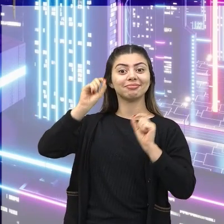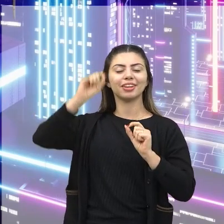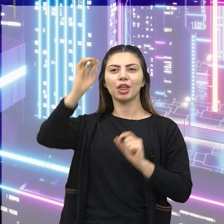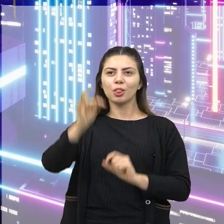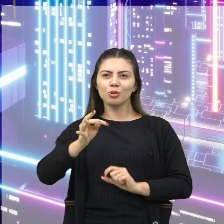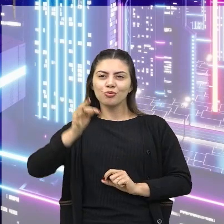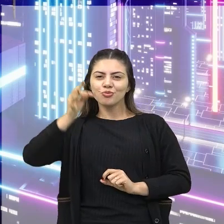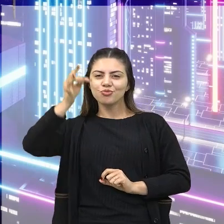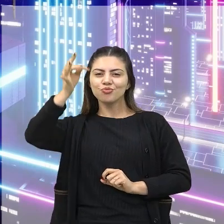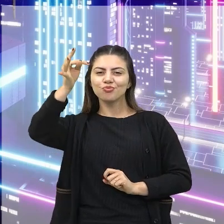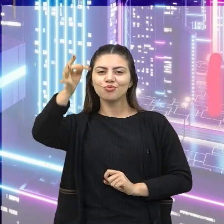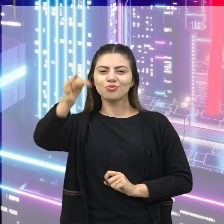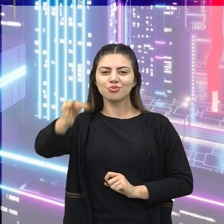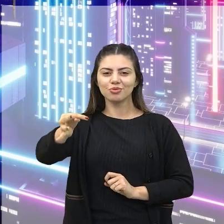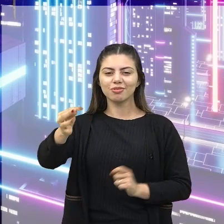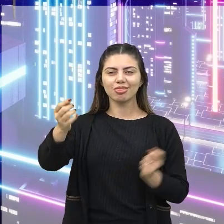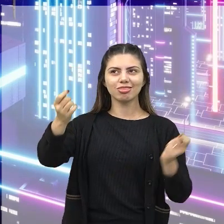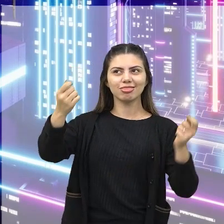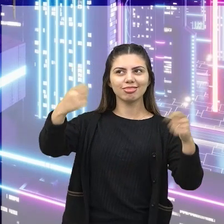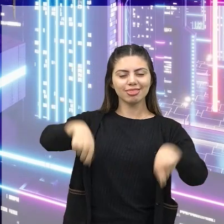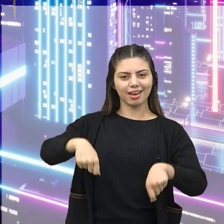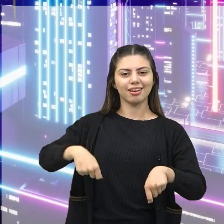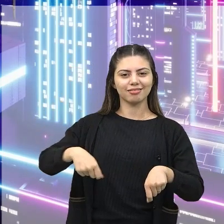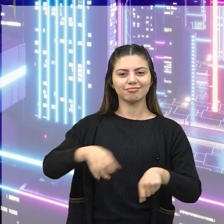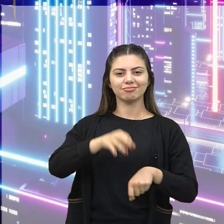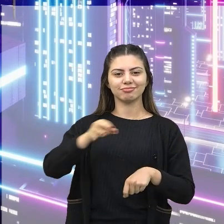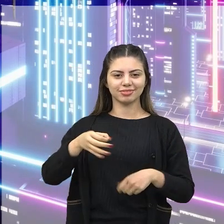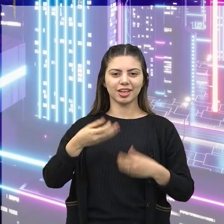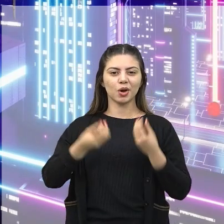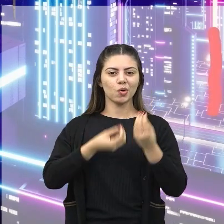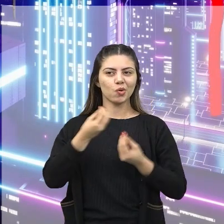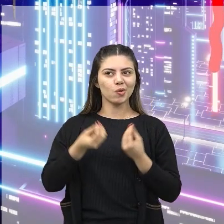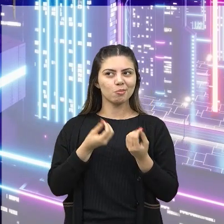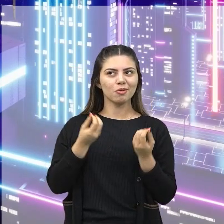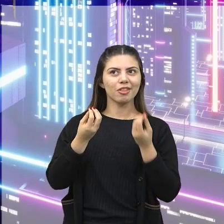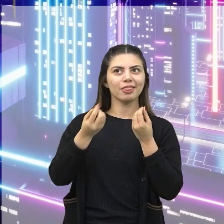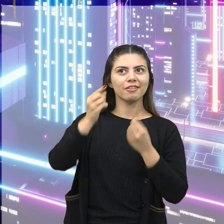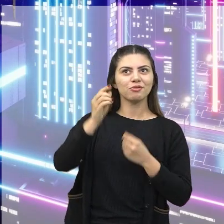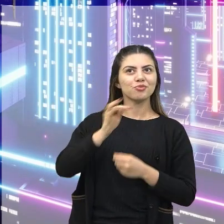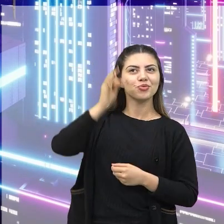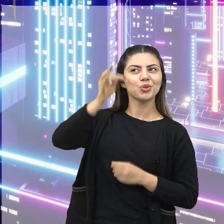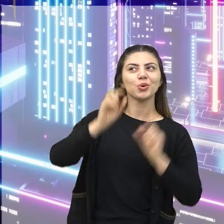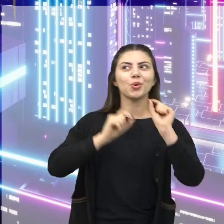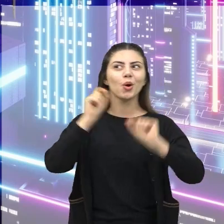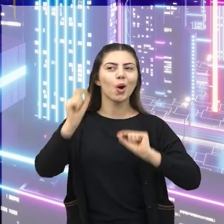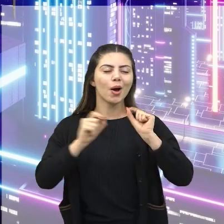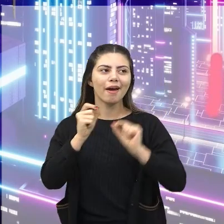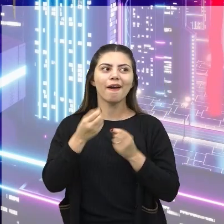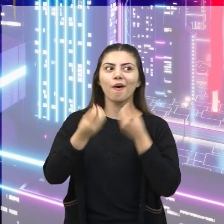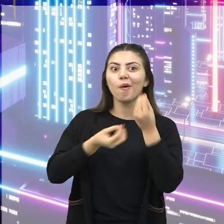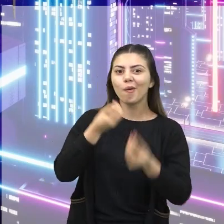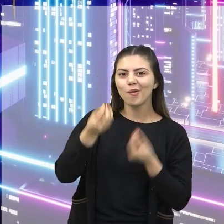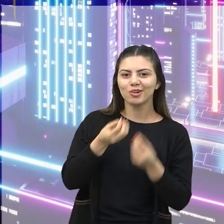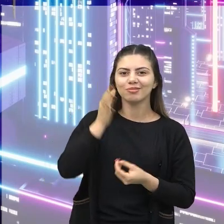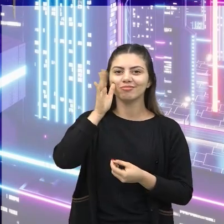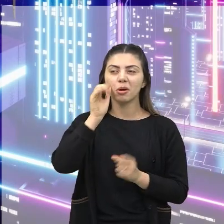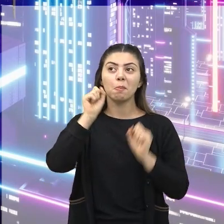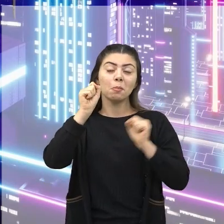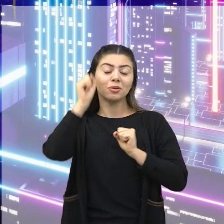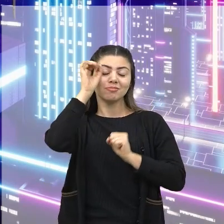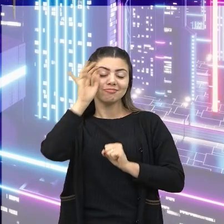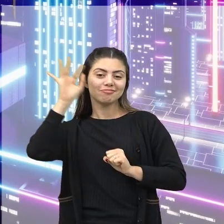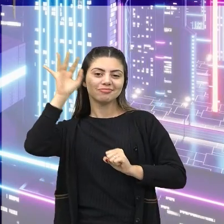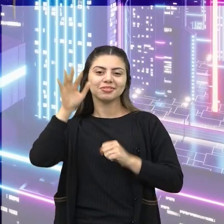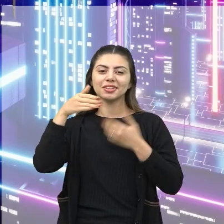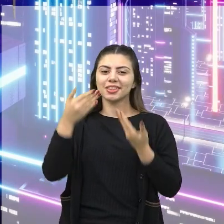futuro, sobre possibilidades de como a vida será daqui a um tempo, né? Vocês veem que é uma cidade